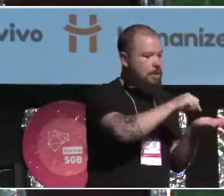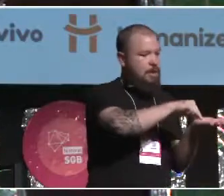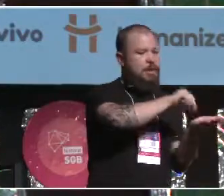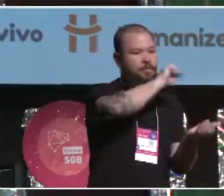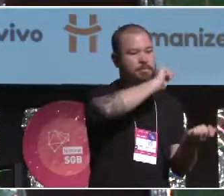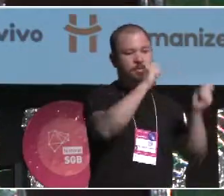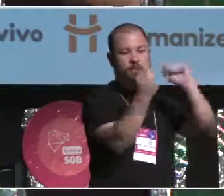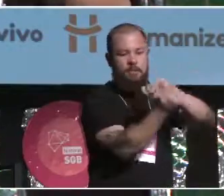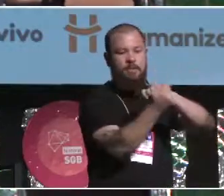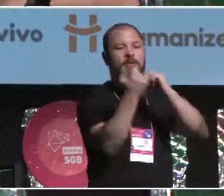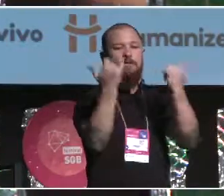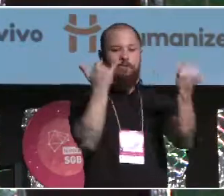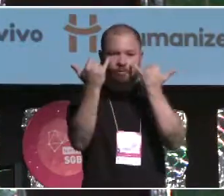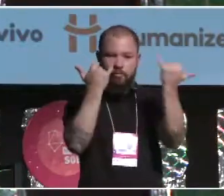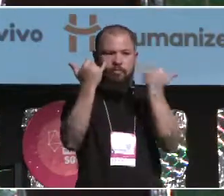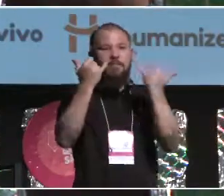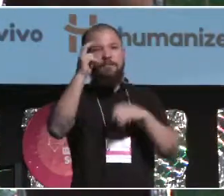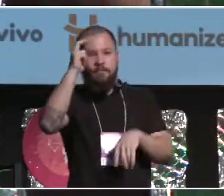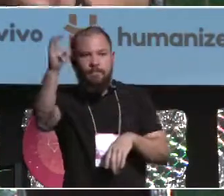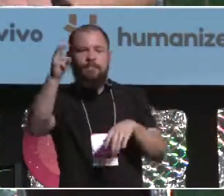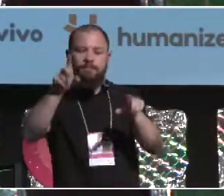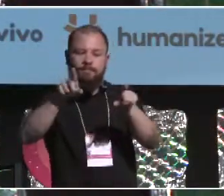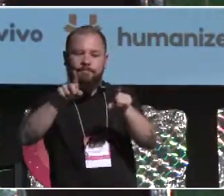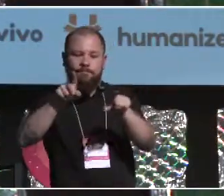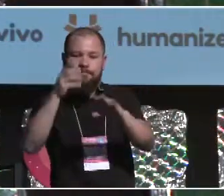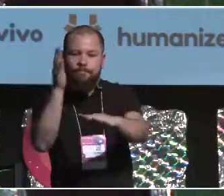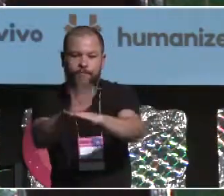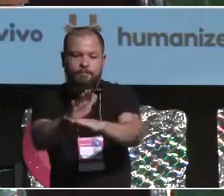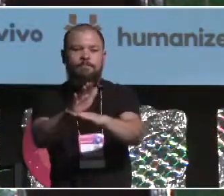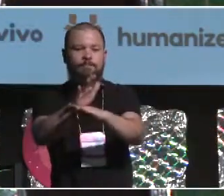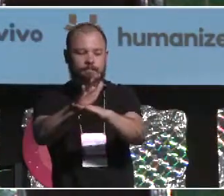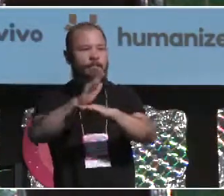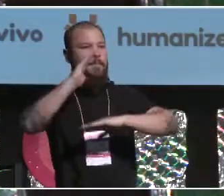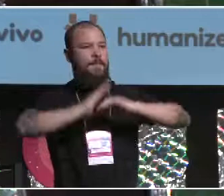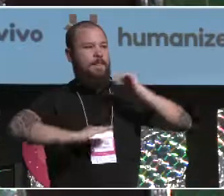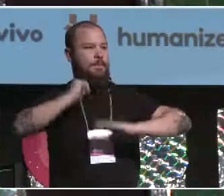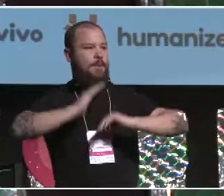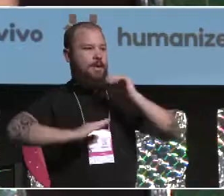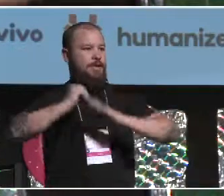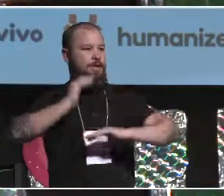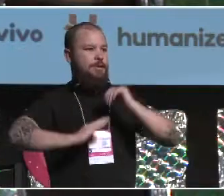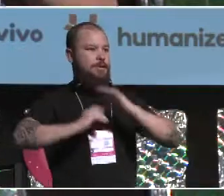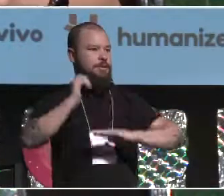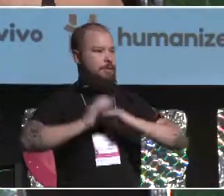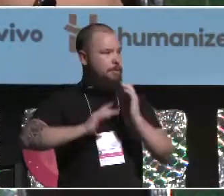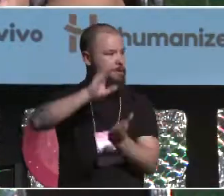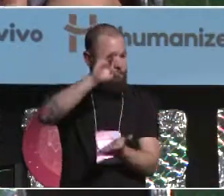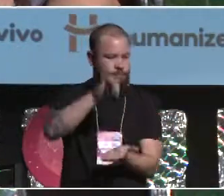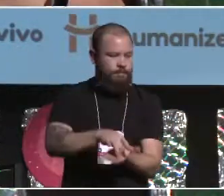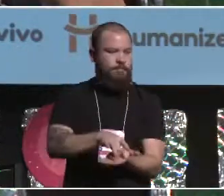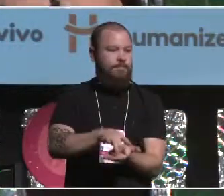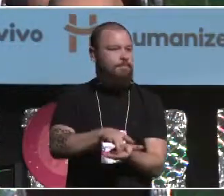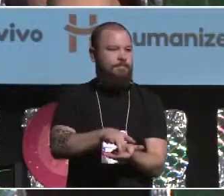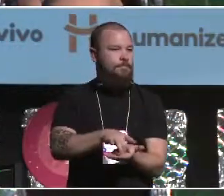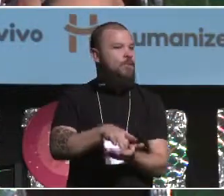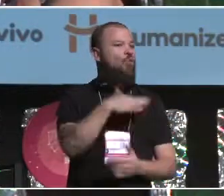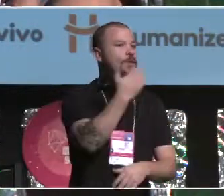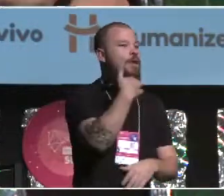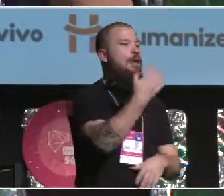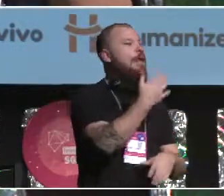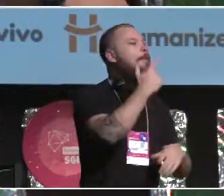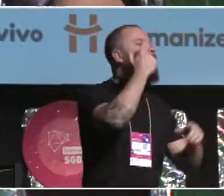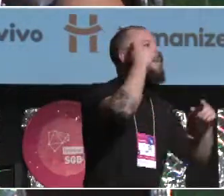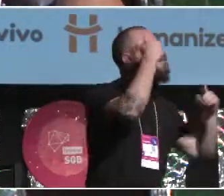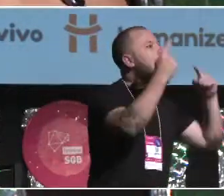informação, conhecimento e inteligência, mas, sobretudo, transformar esse dado em prática, ações concretas. Não dá mais tempo para